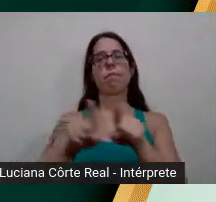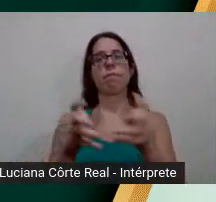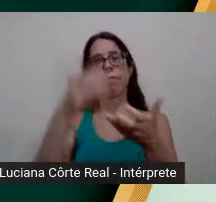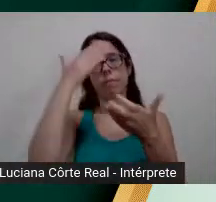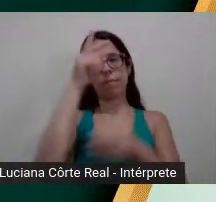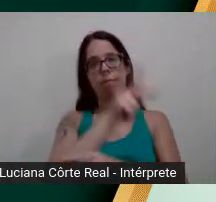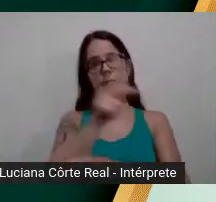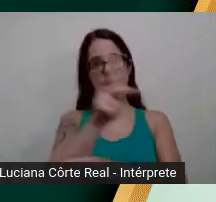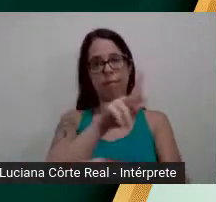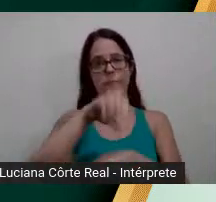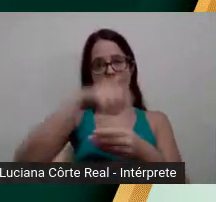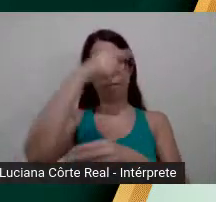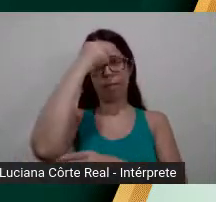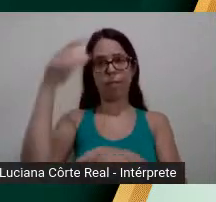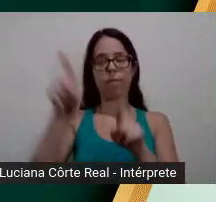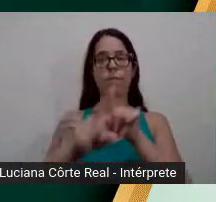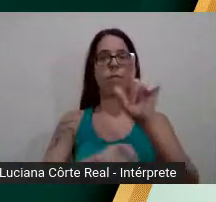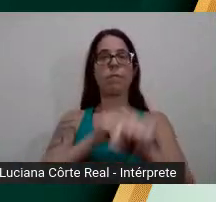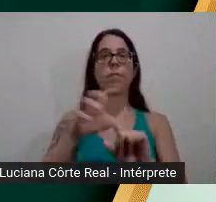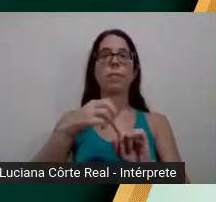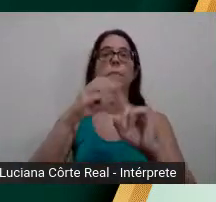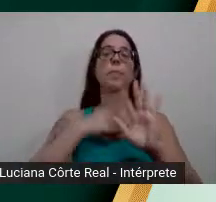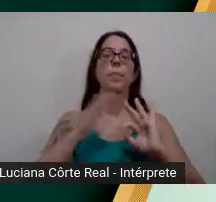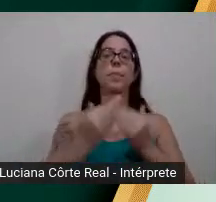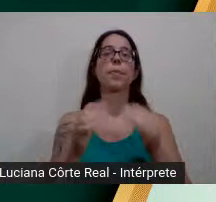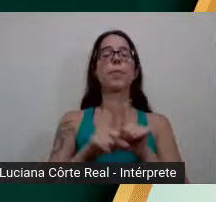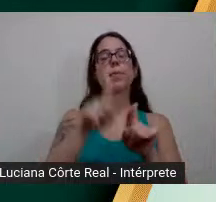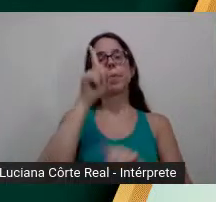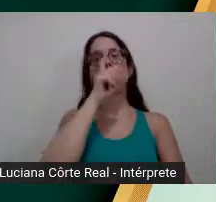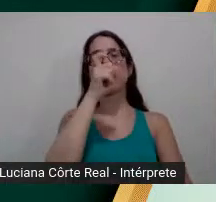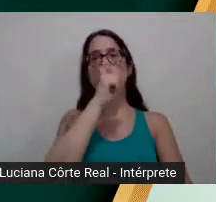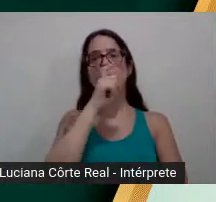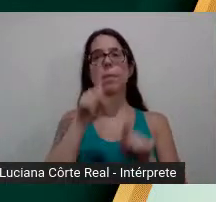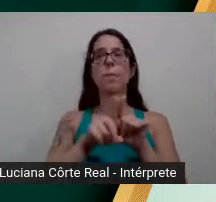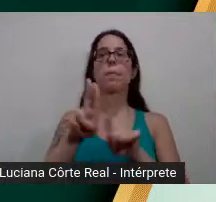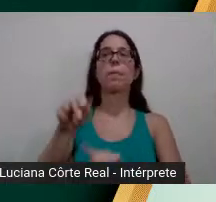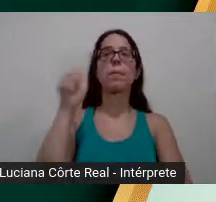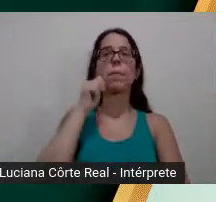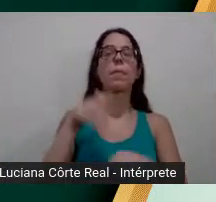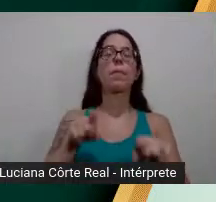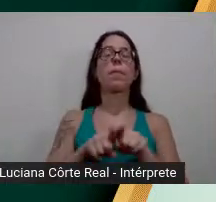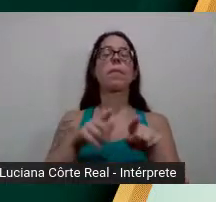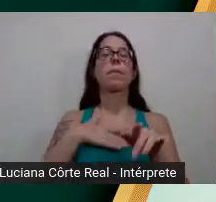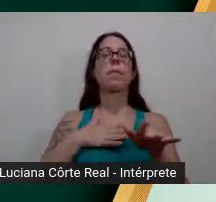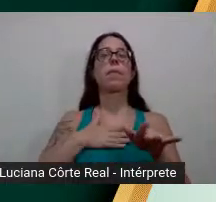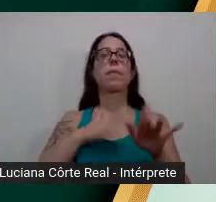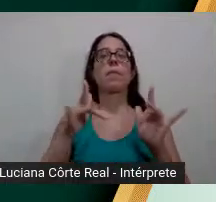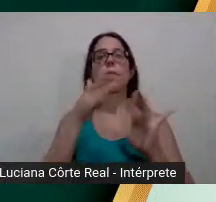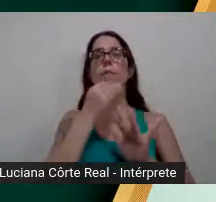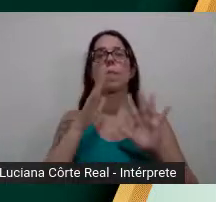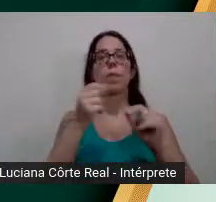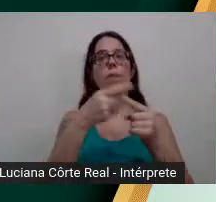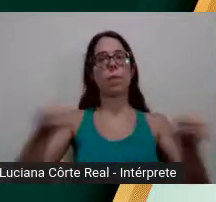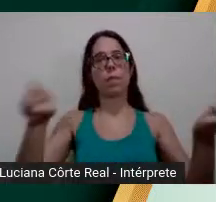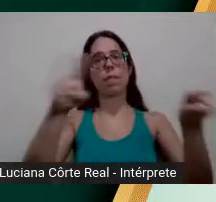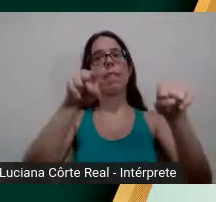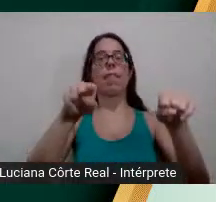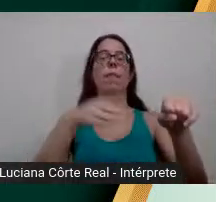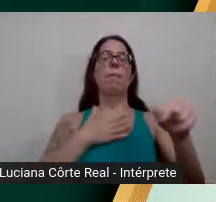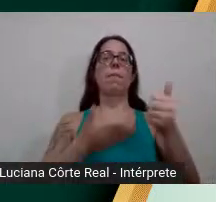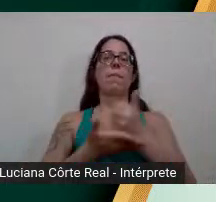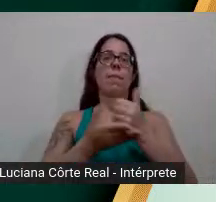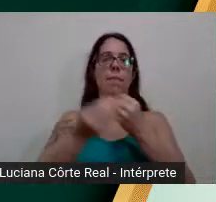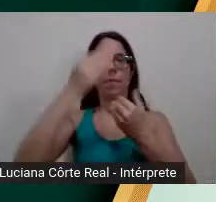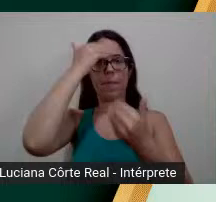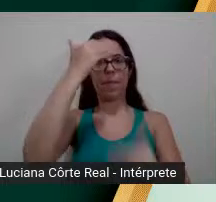da Unipampa, e principalmente a minha família, meu pai, minha mãe, minha irmã, meu namorado, vocês são minha base. Muito obrigada.